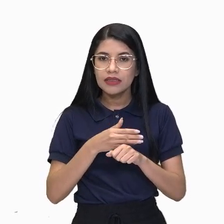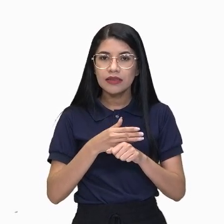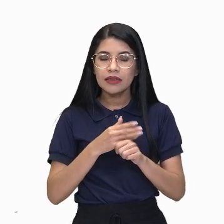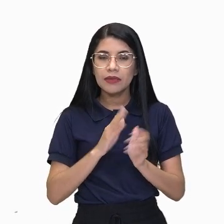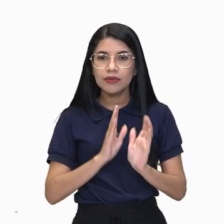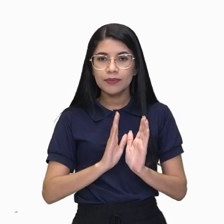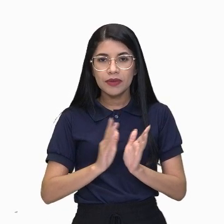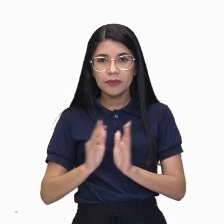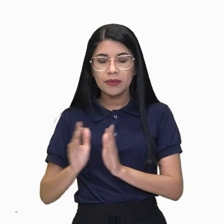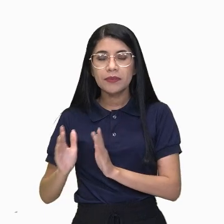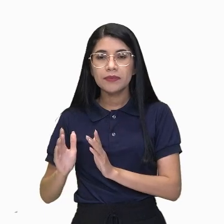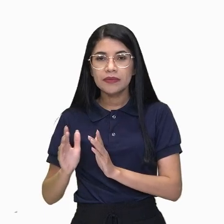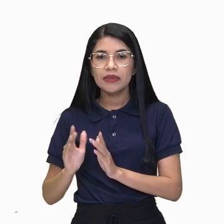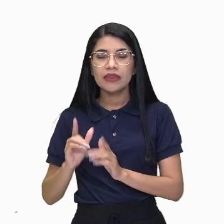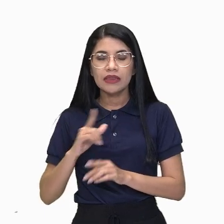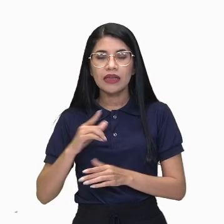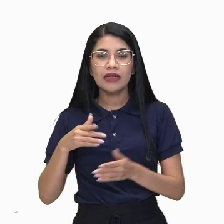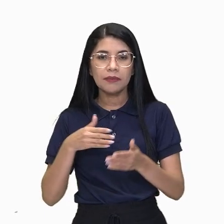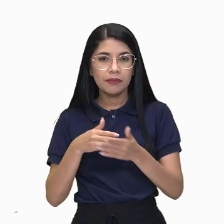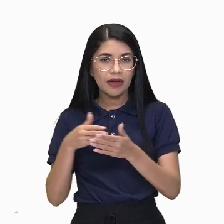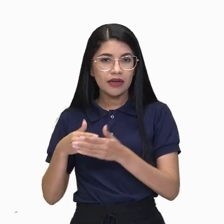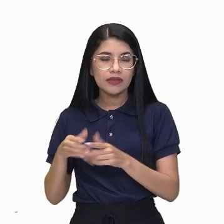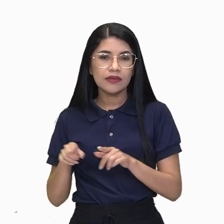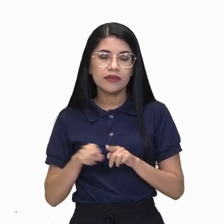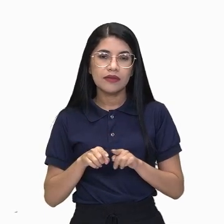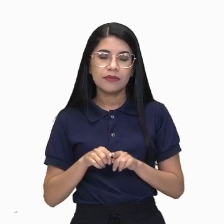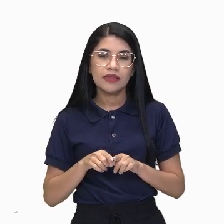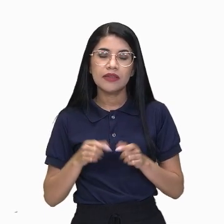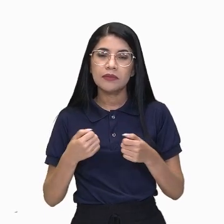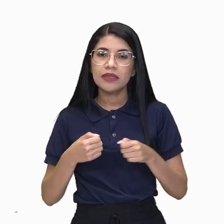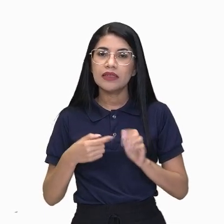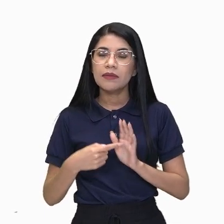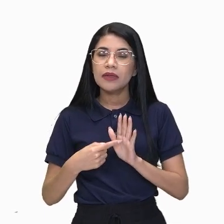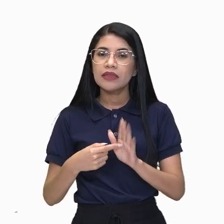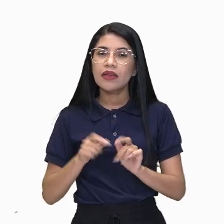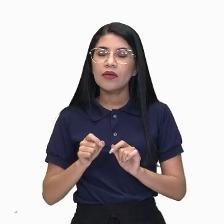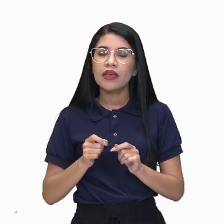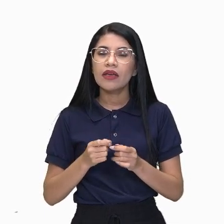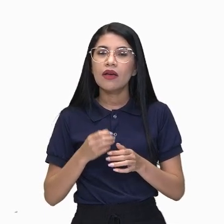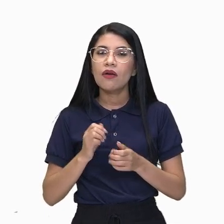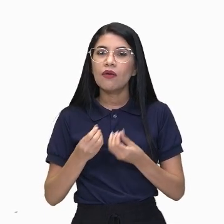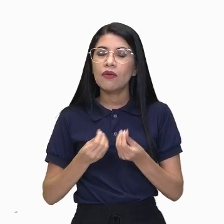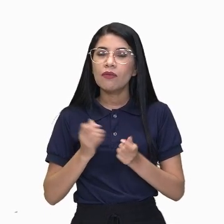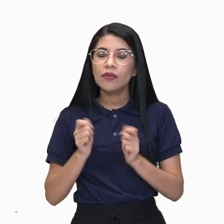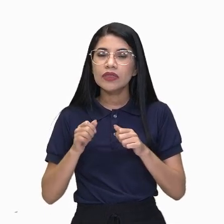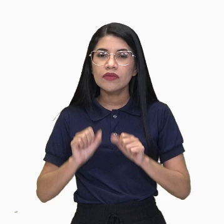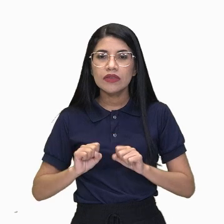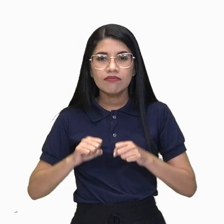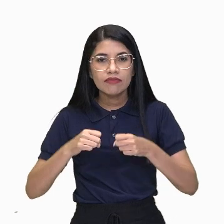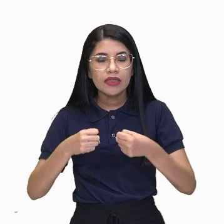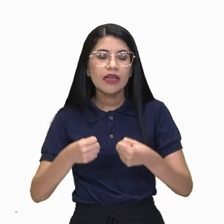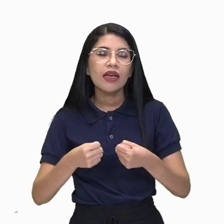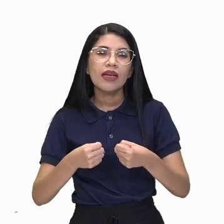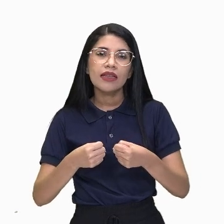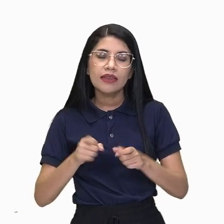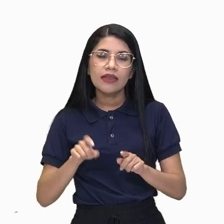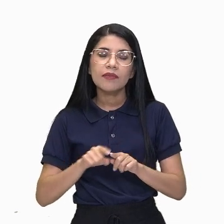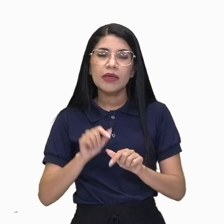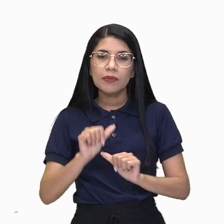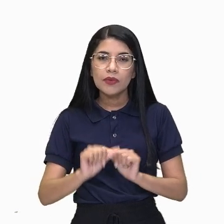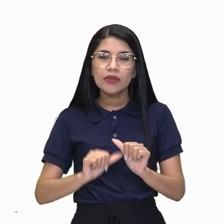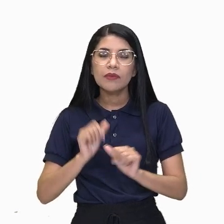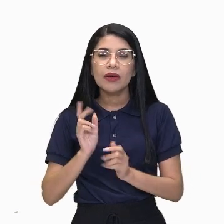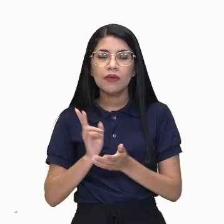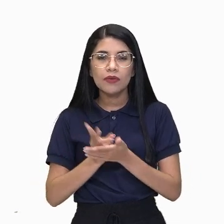né? Eles são também atingidos, então eles têm que apresentar caminhos, né, de resistência e se reinventando para não perder a sua